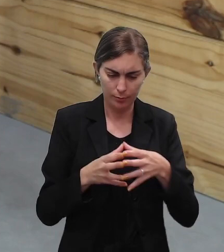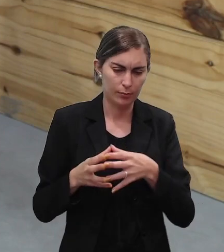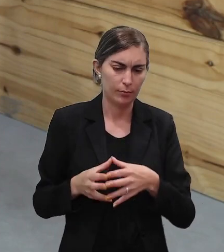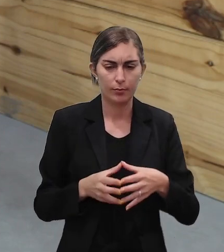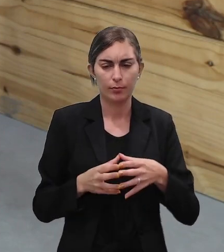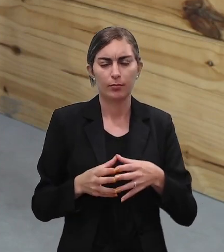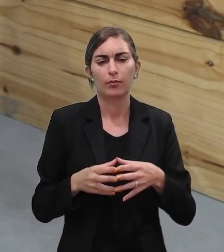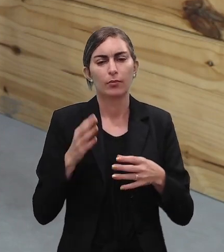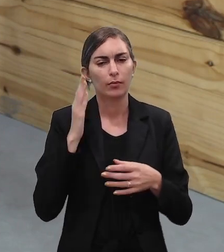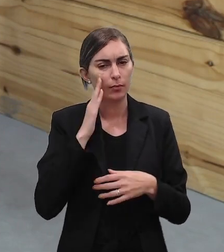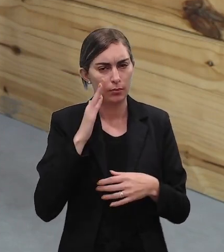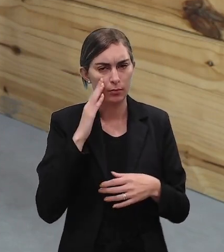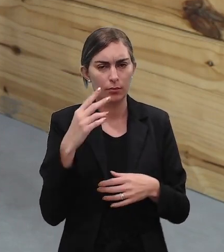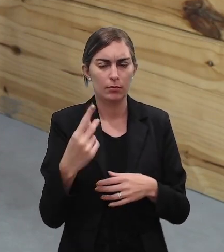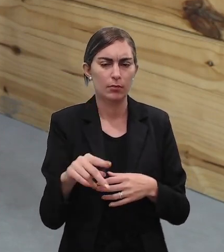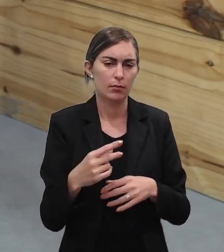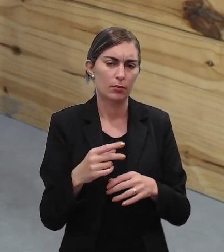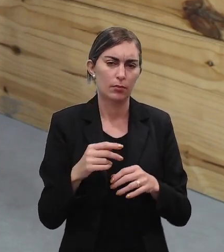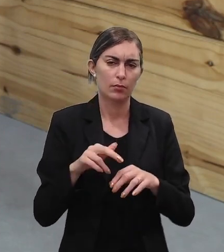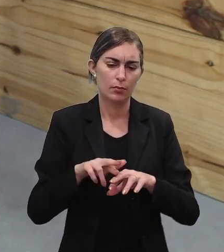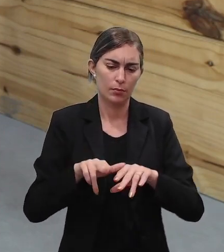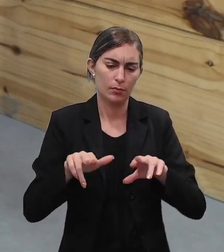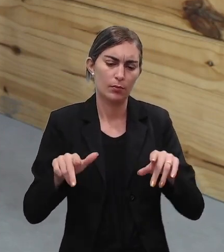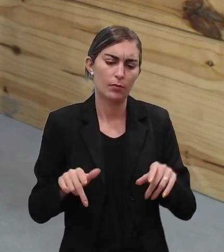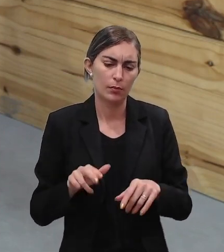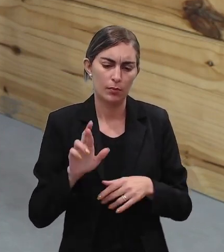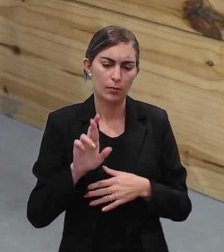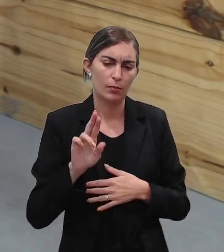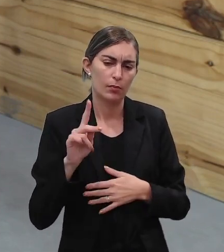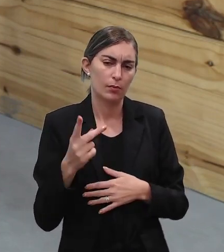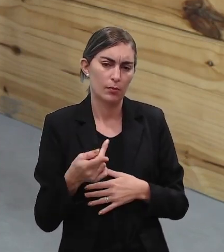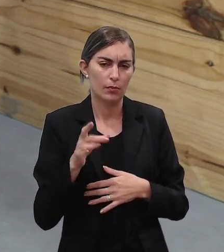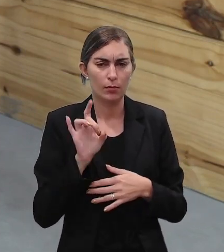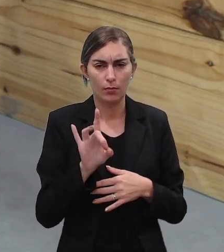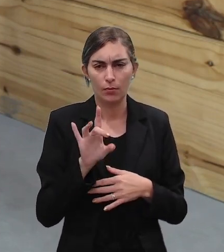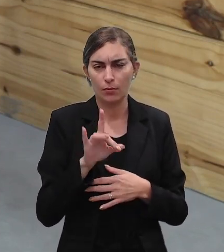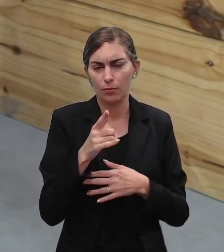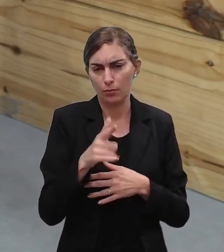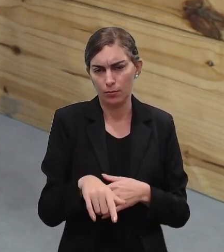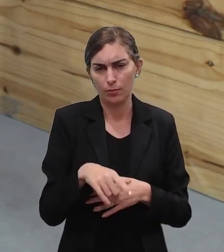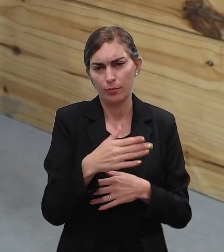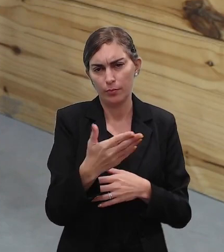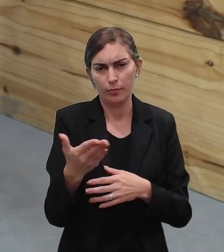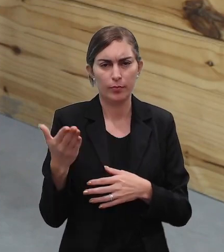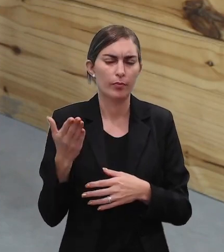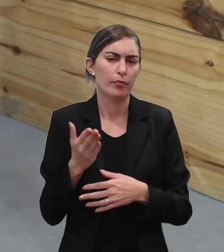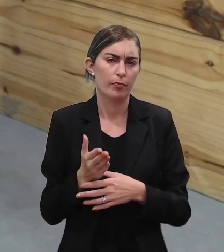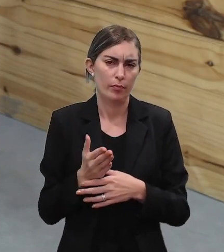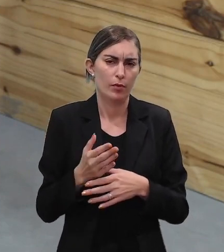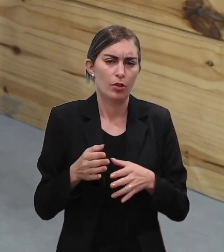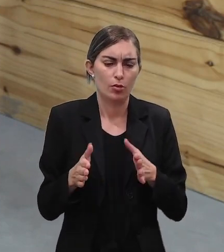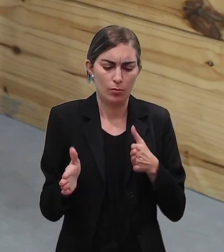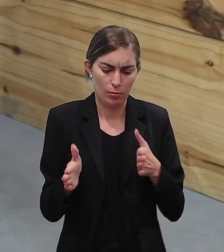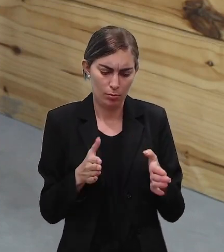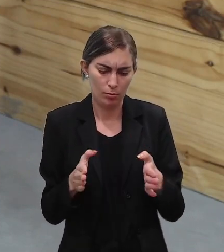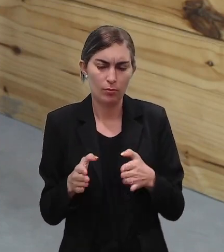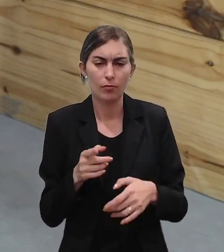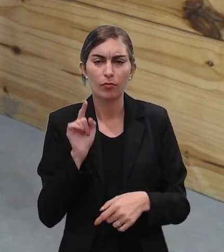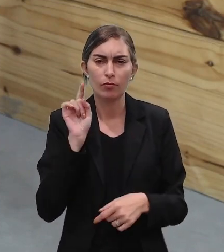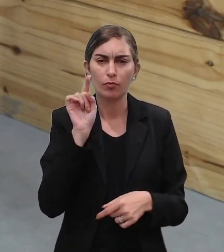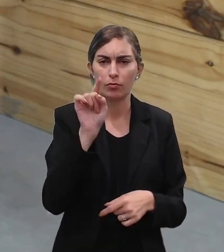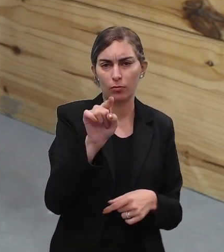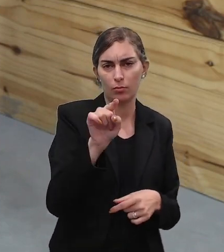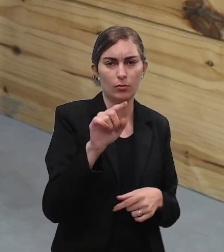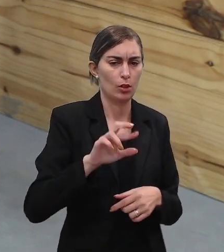mas entender a sua complexidade. Entretanto, recursos humanos não é mais só isso. Recursos humanos, ele chega ao momento em que